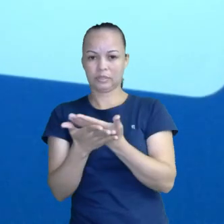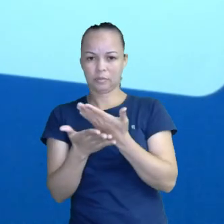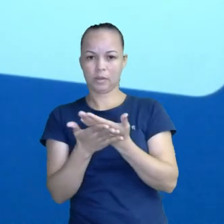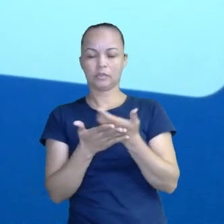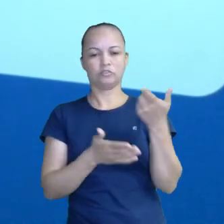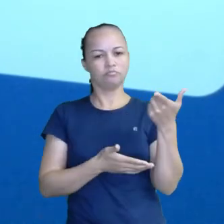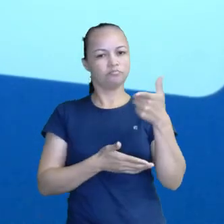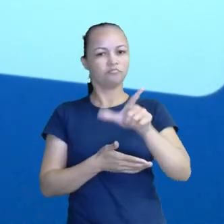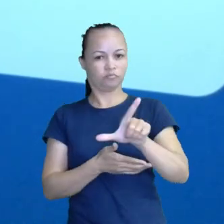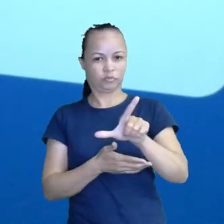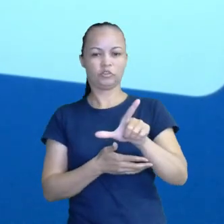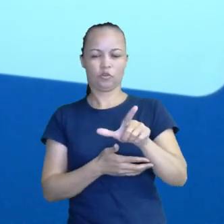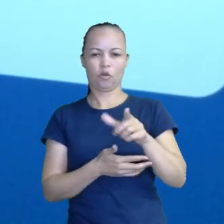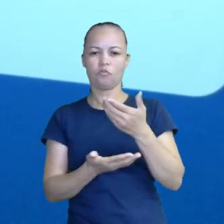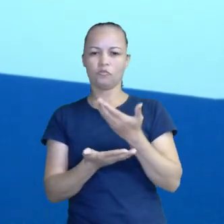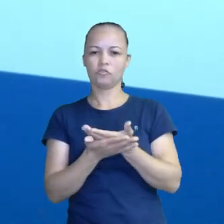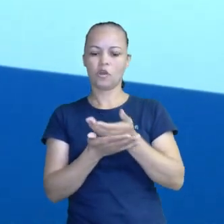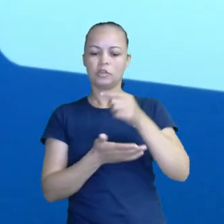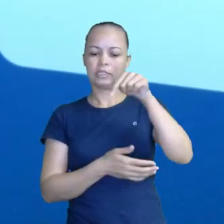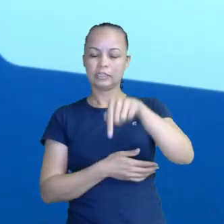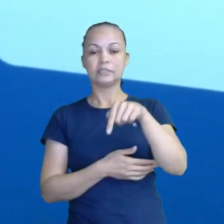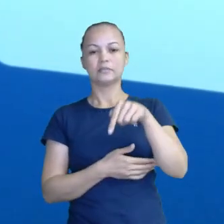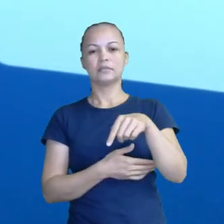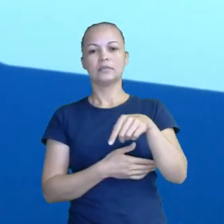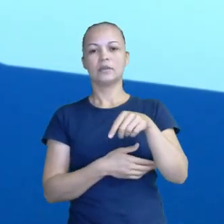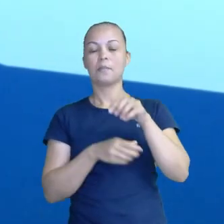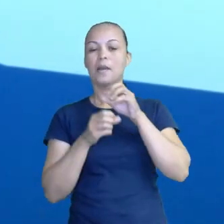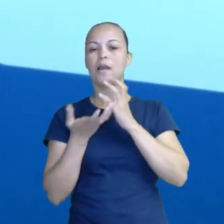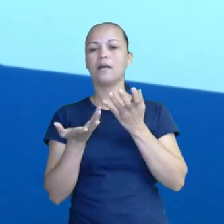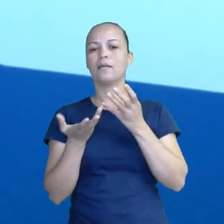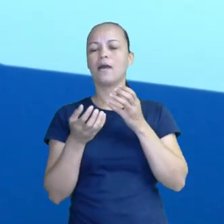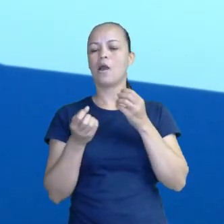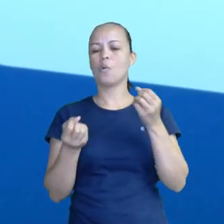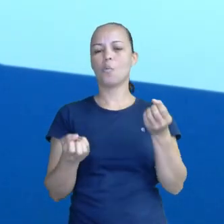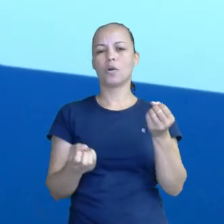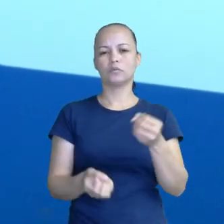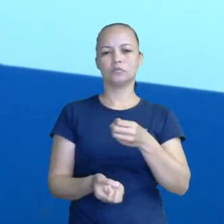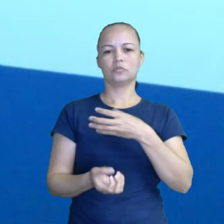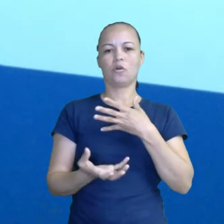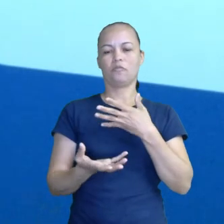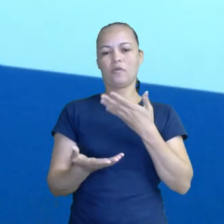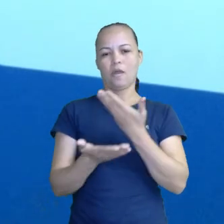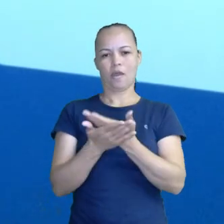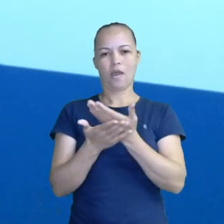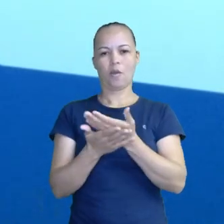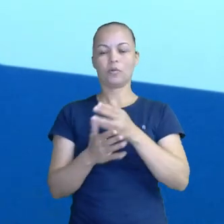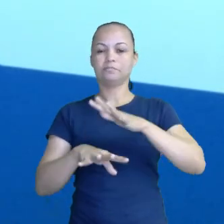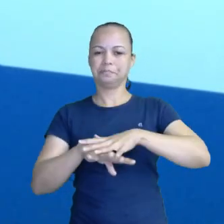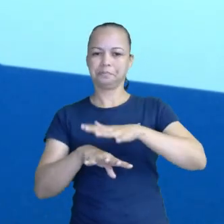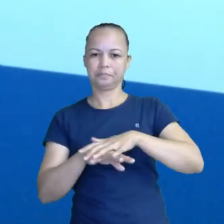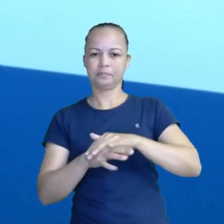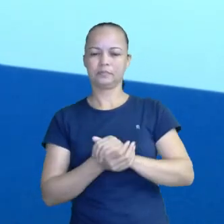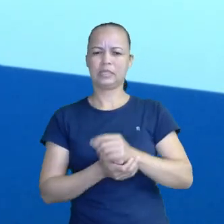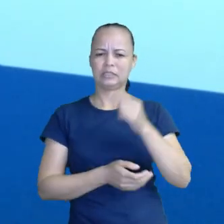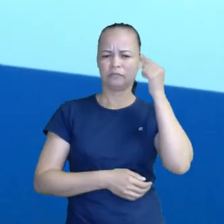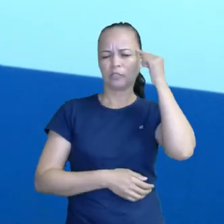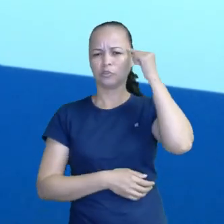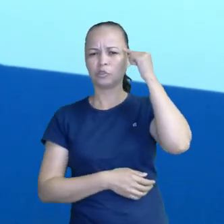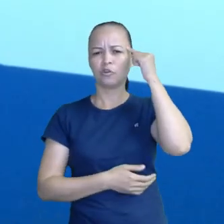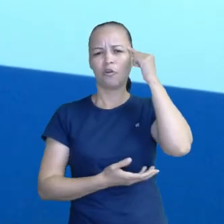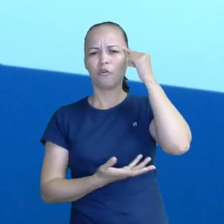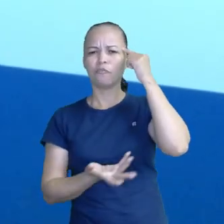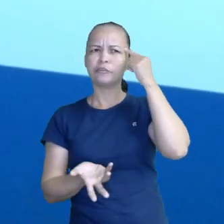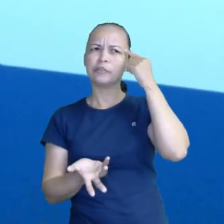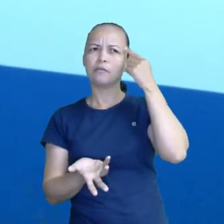estaremos e como aqui para Nova aula de matemática e qualquer dúvida